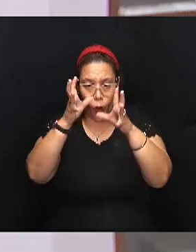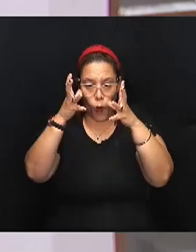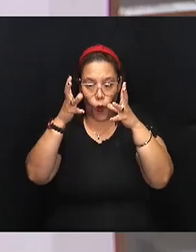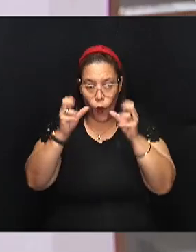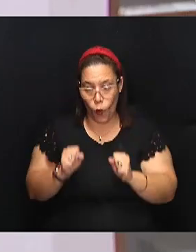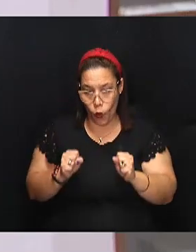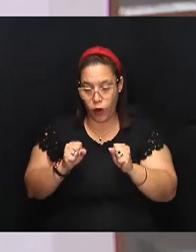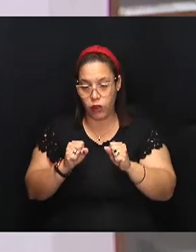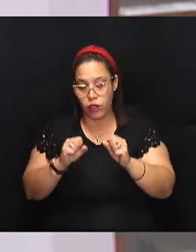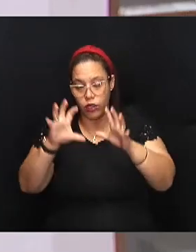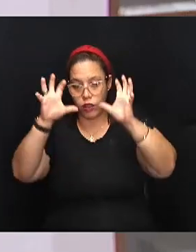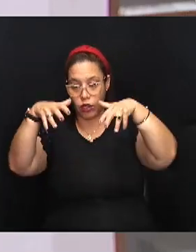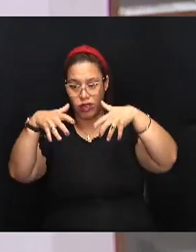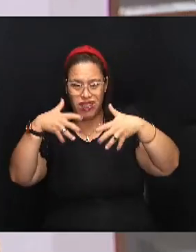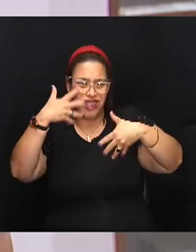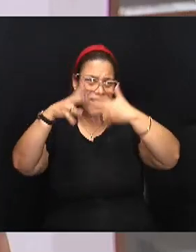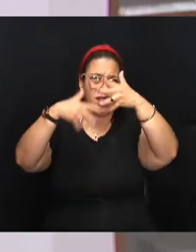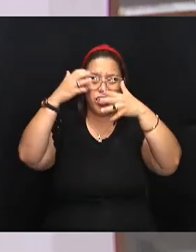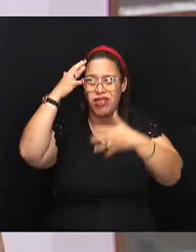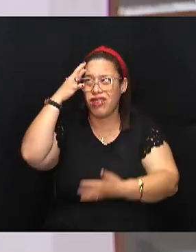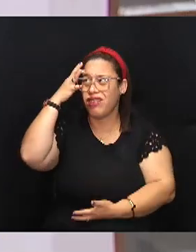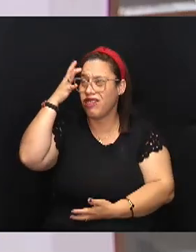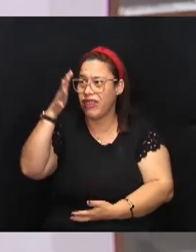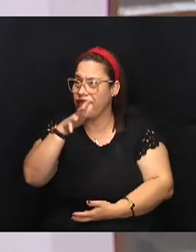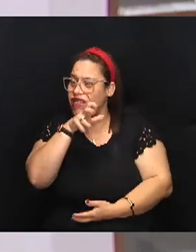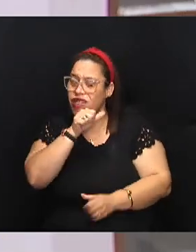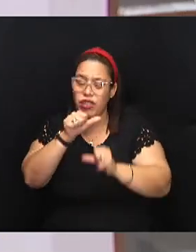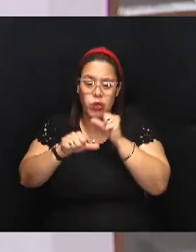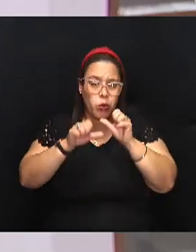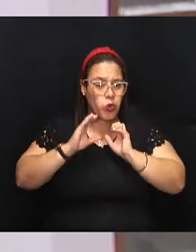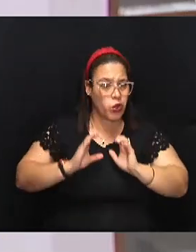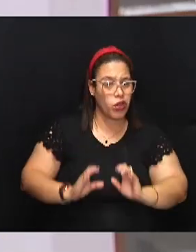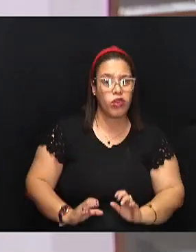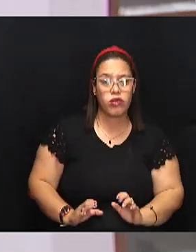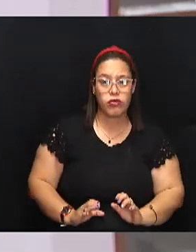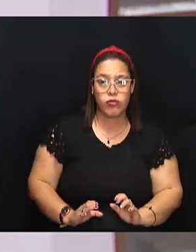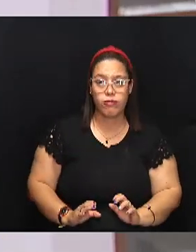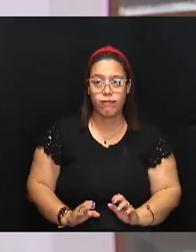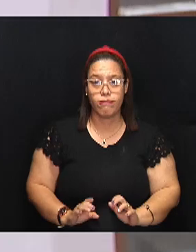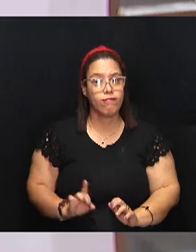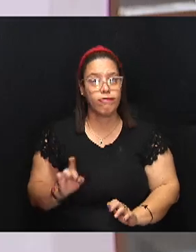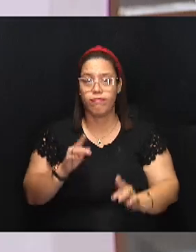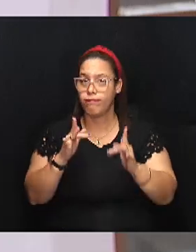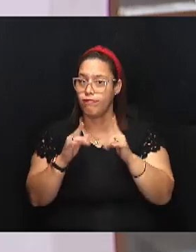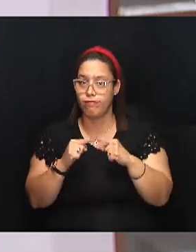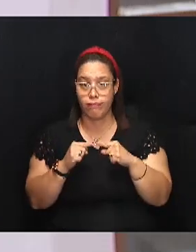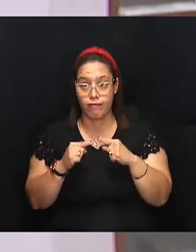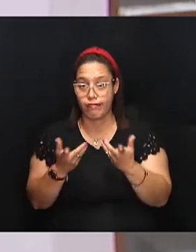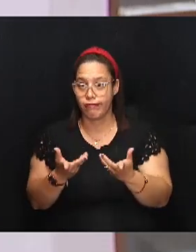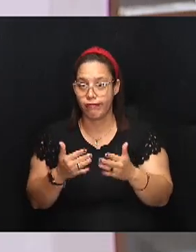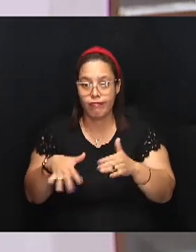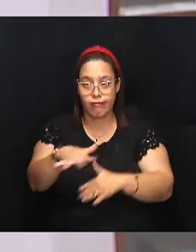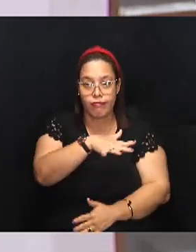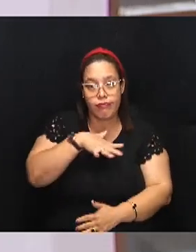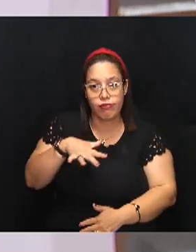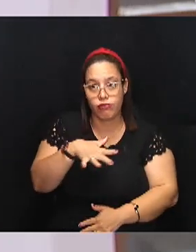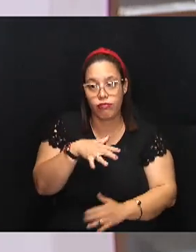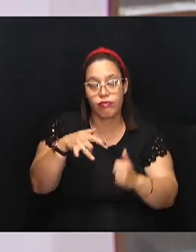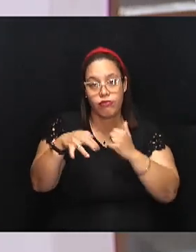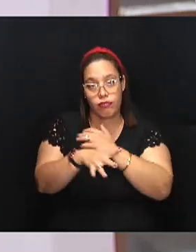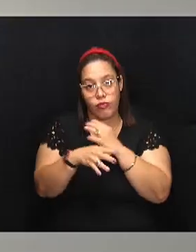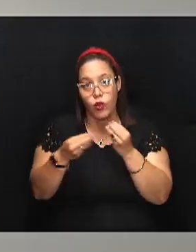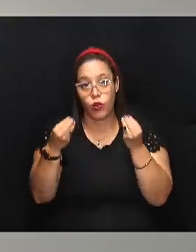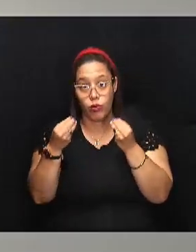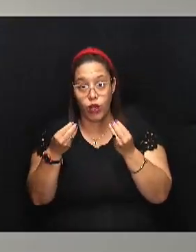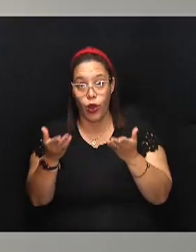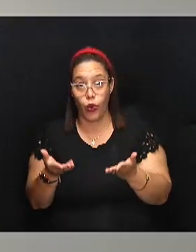muda, desorienta o animal. E às vezes ele pode acabar mudando o comportamento para uma versão que não vai ser compatível com um ambiente urbanizado como está